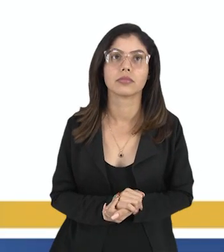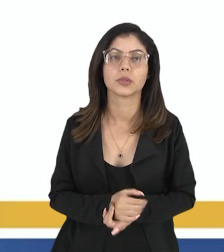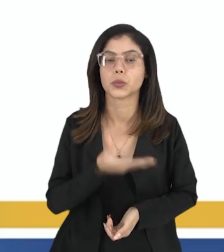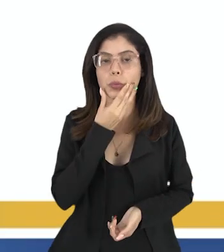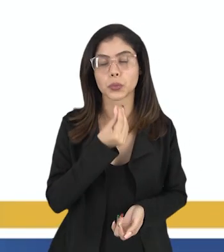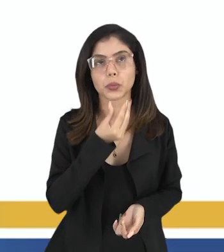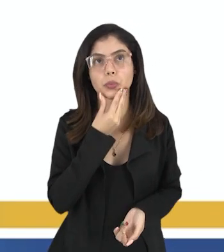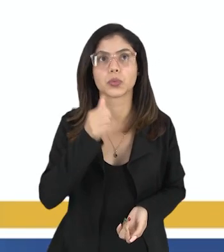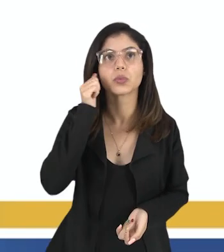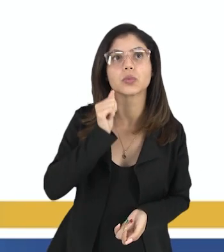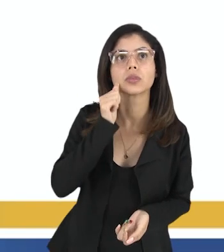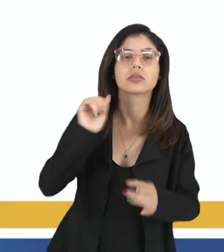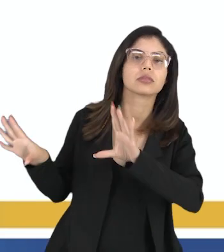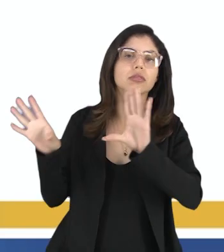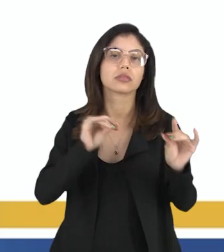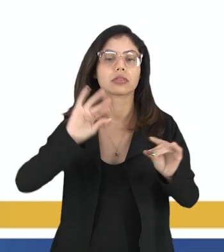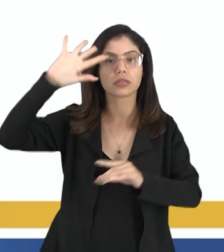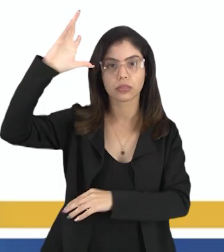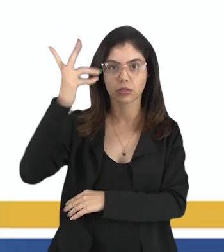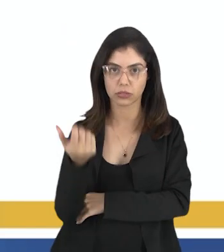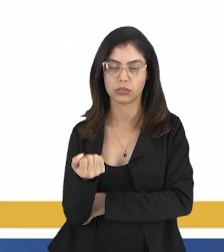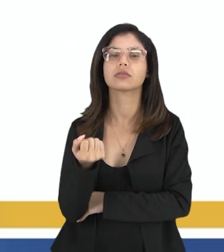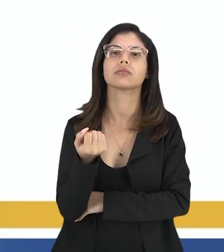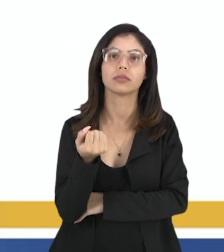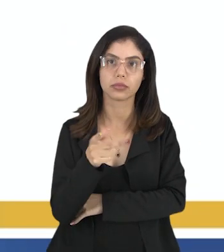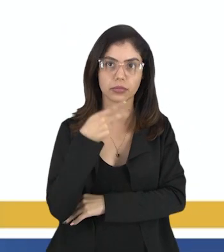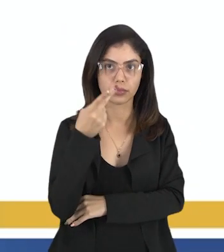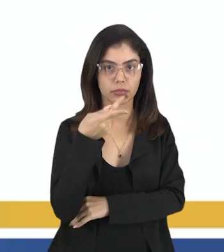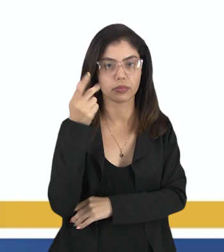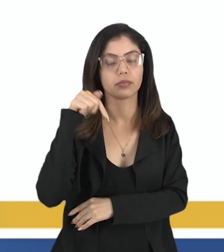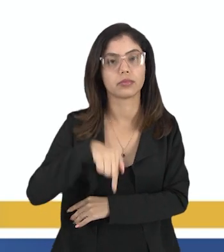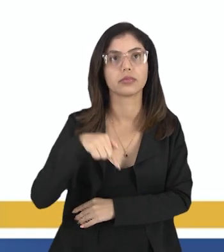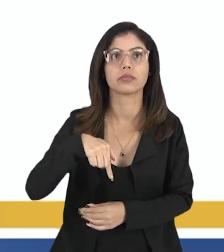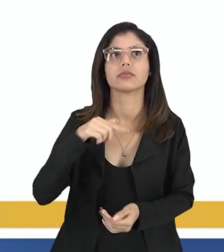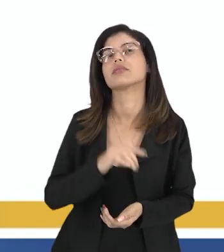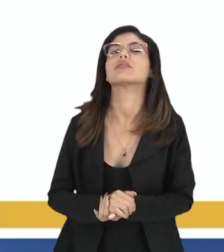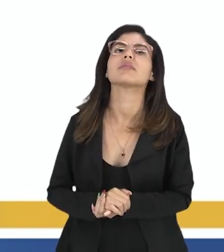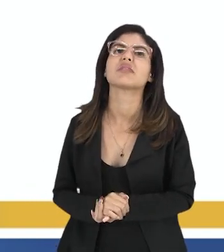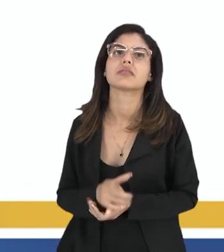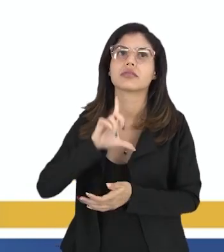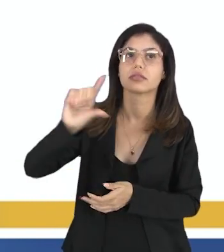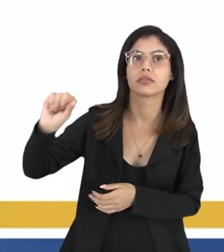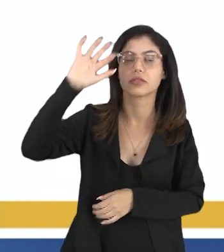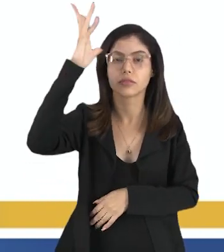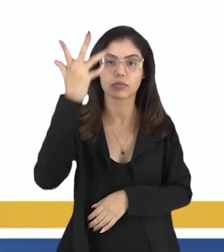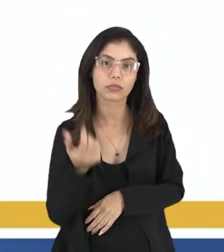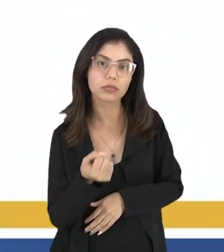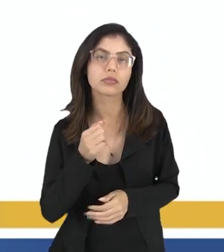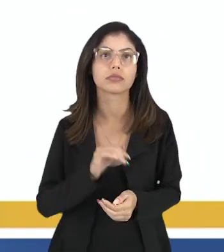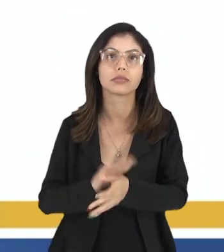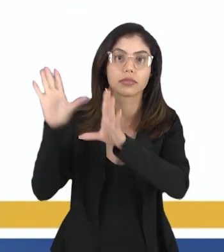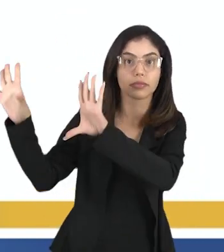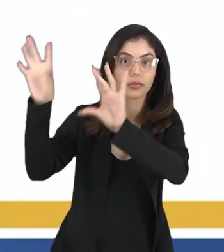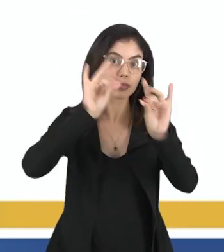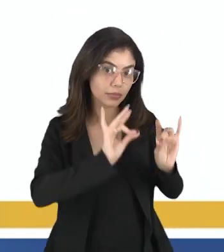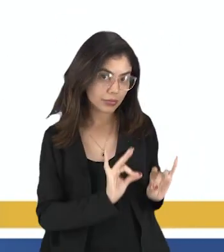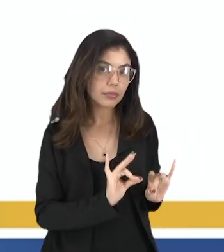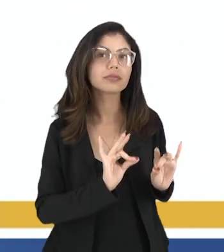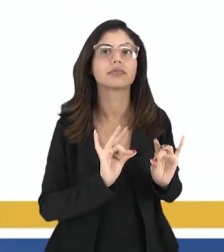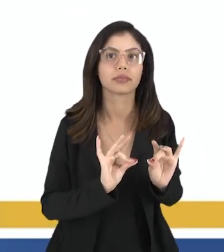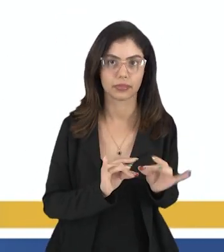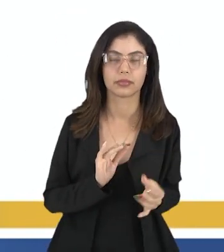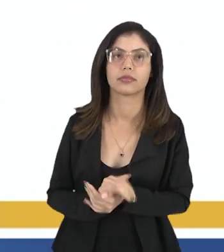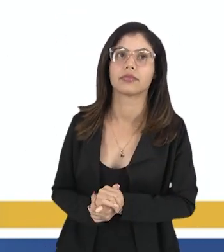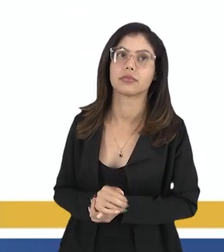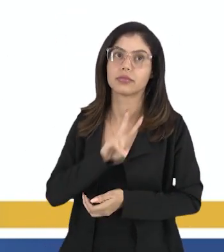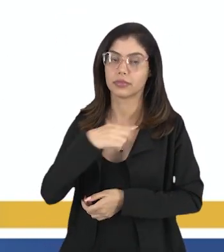e mulheres que são trazidos da África, que a gente sempre fala aqui, eles não vieram da África, eles foram trazidos, Eu vou para